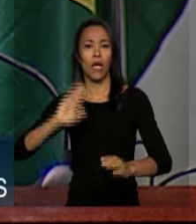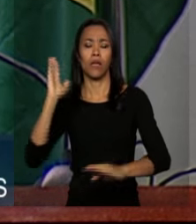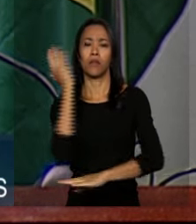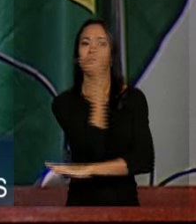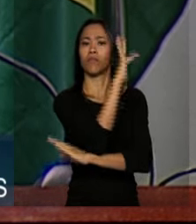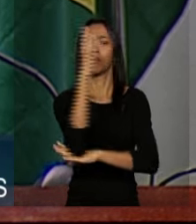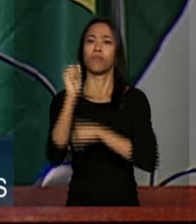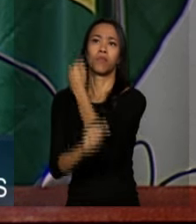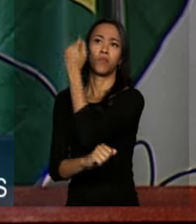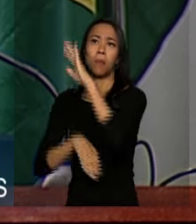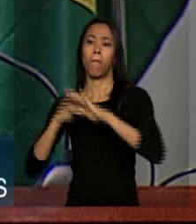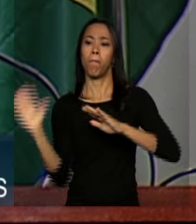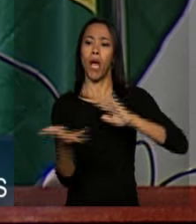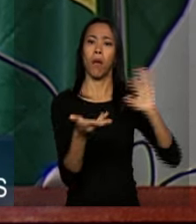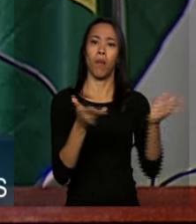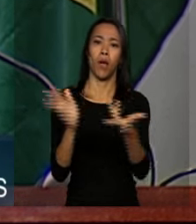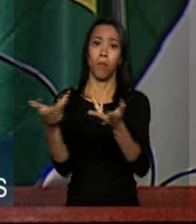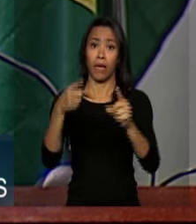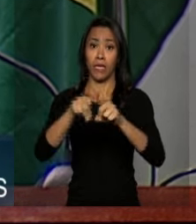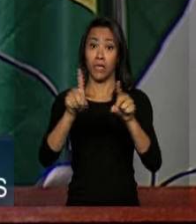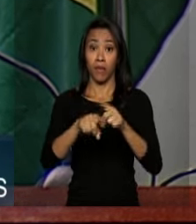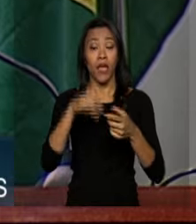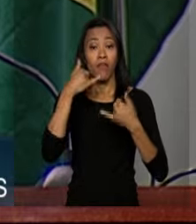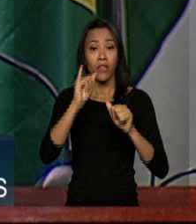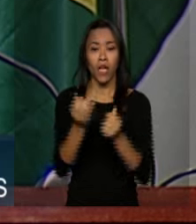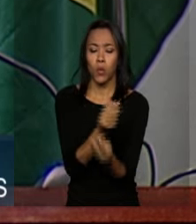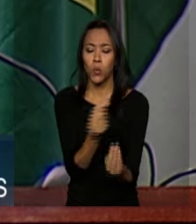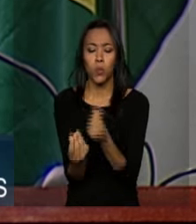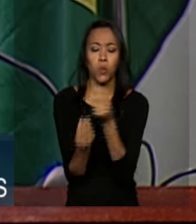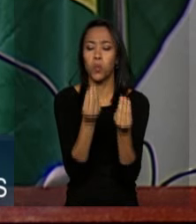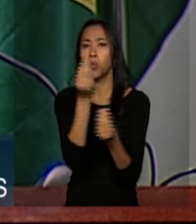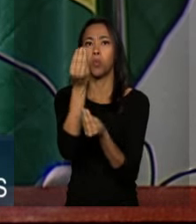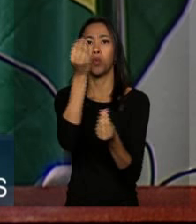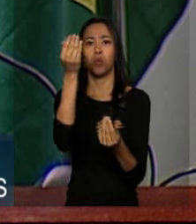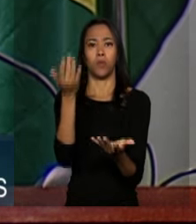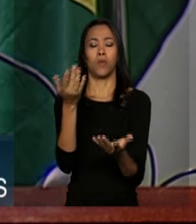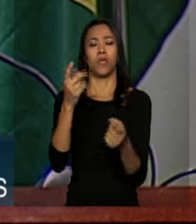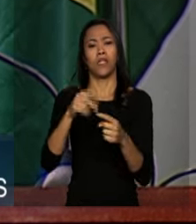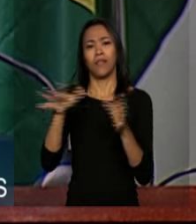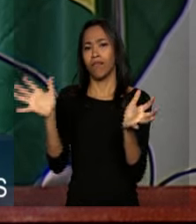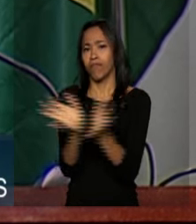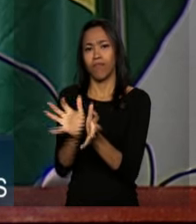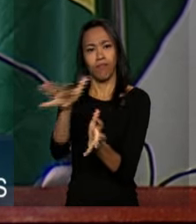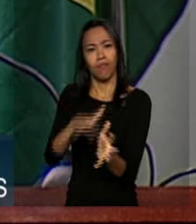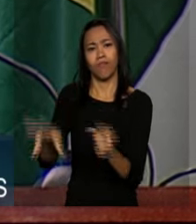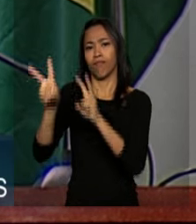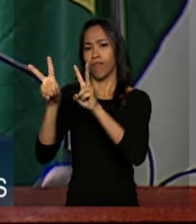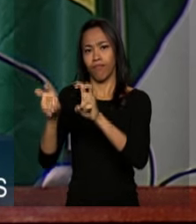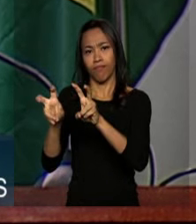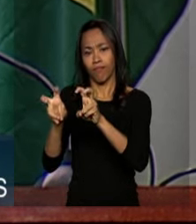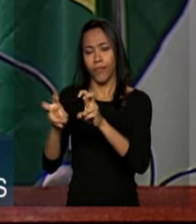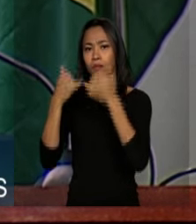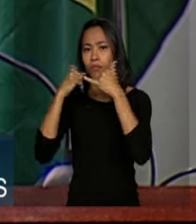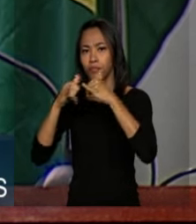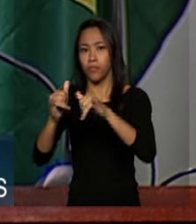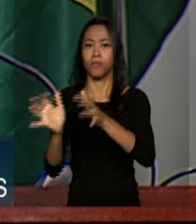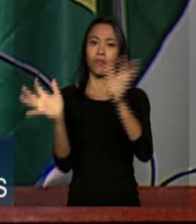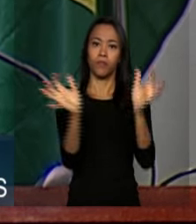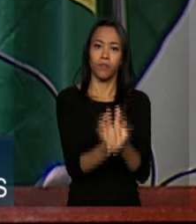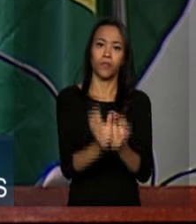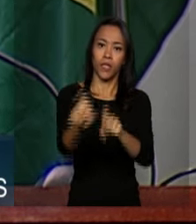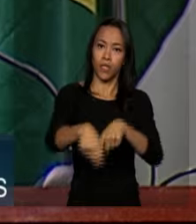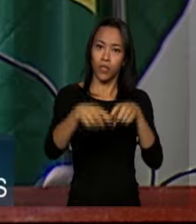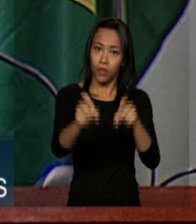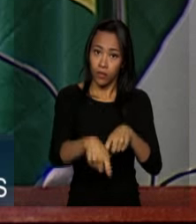nossas emissões nas mais variadas áreas, energética, industrial, agrícola, em linha